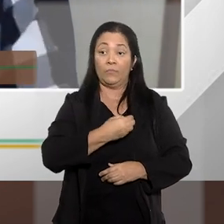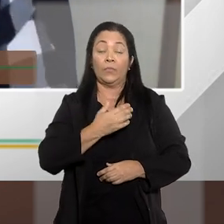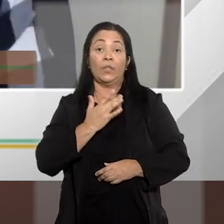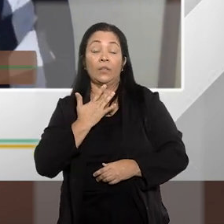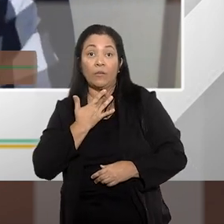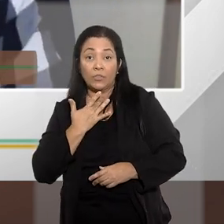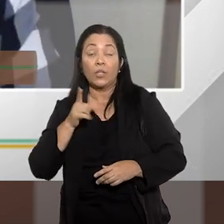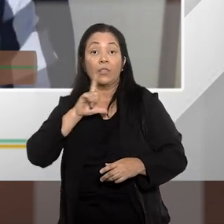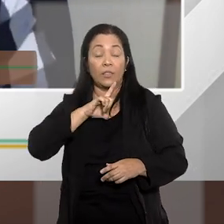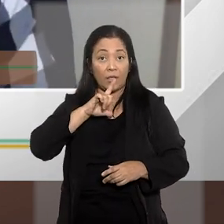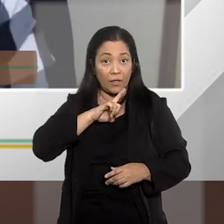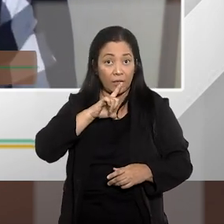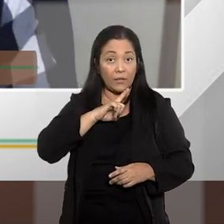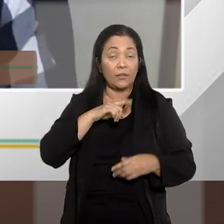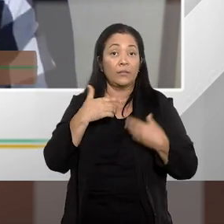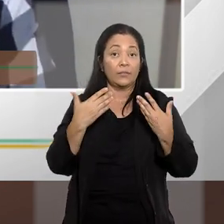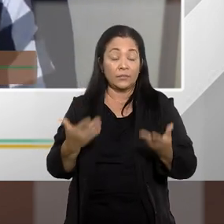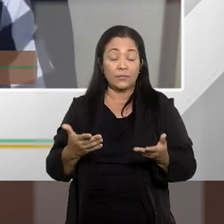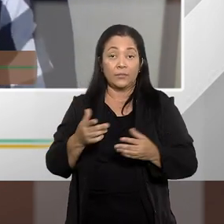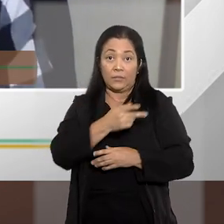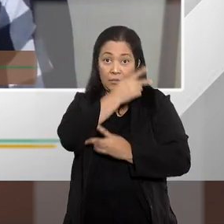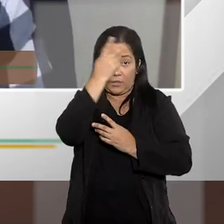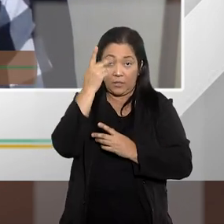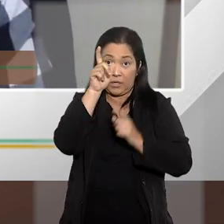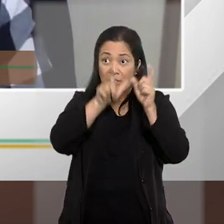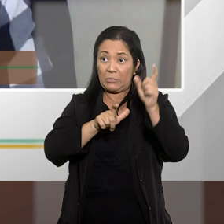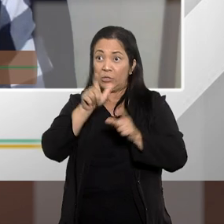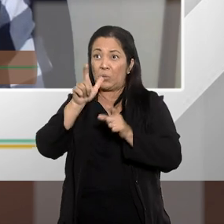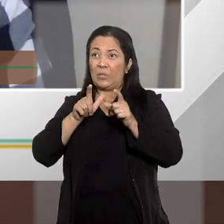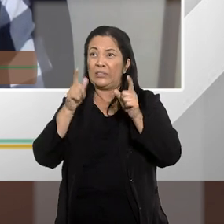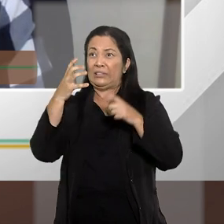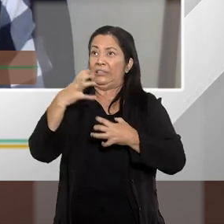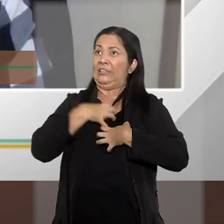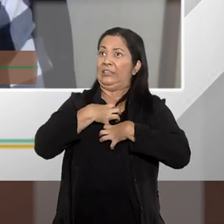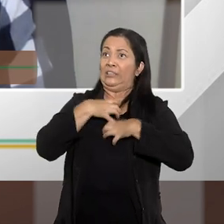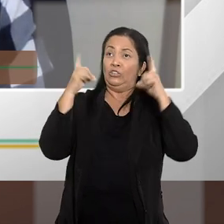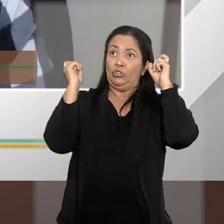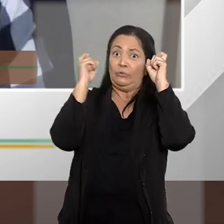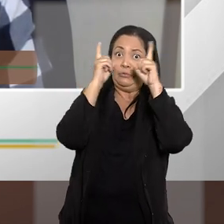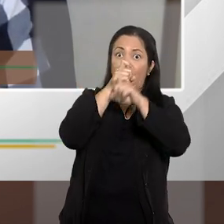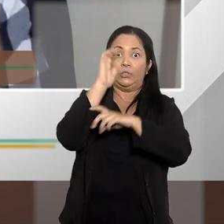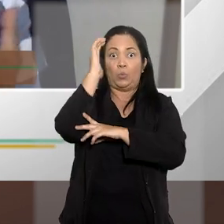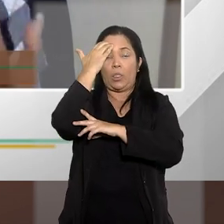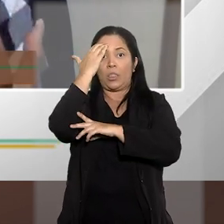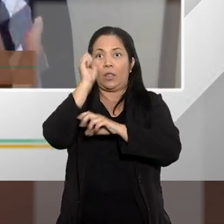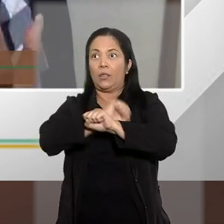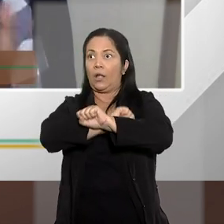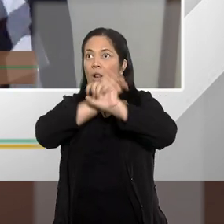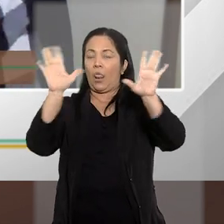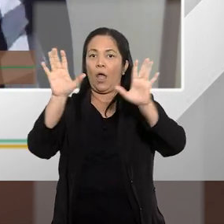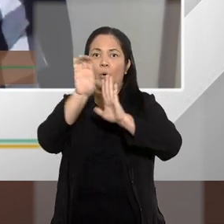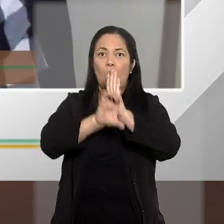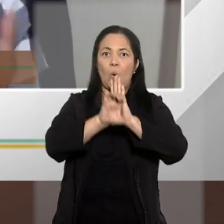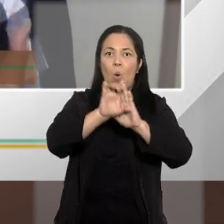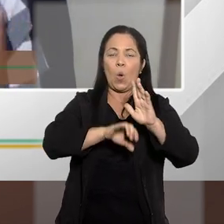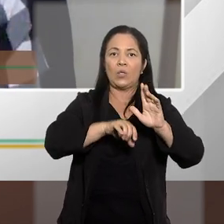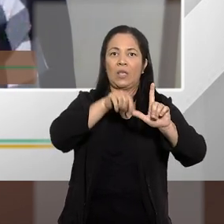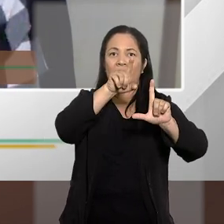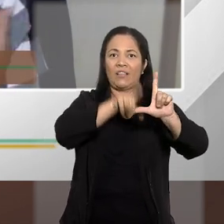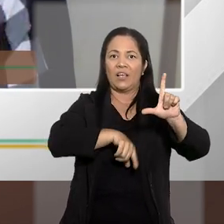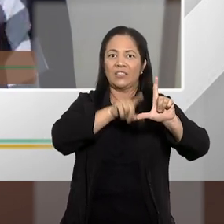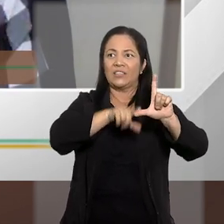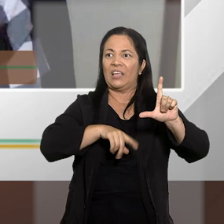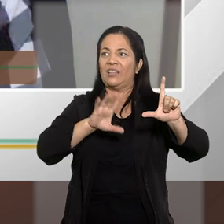às vezes, que um pouco as pessoas têm uma dificuldade de compreender um pouco, né? Por que que, não é a mesma coisa para